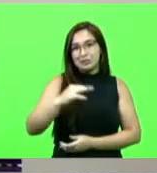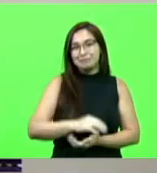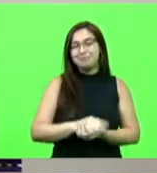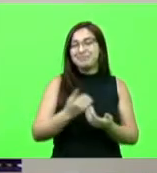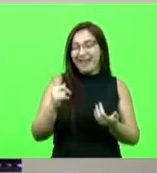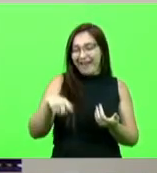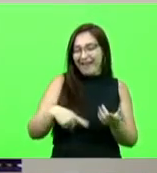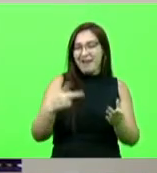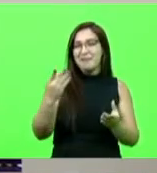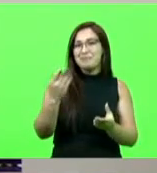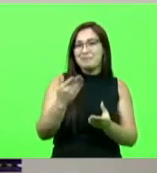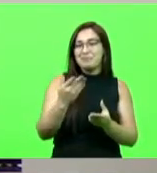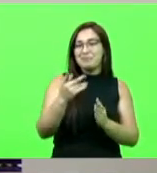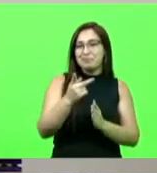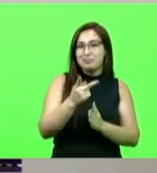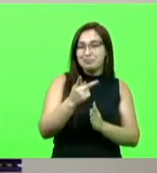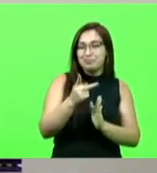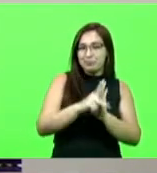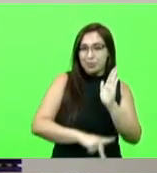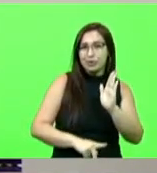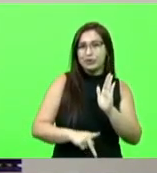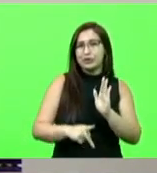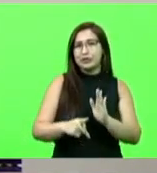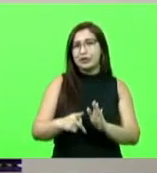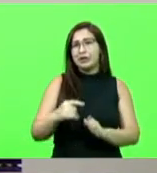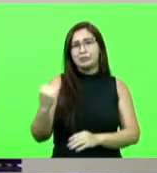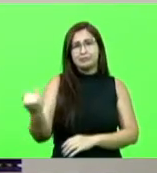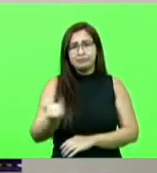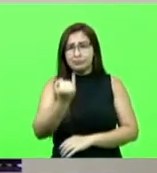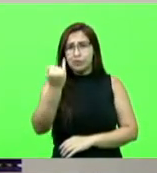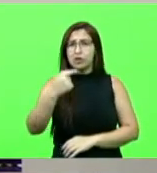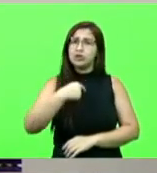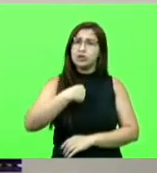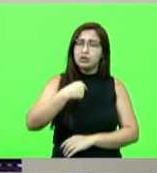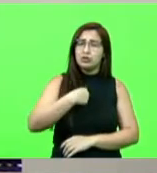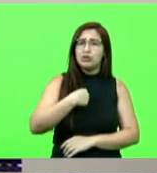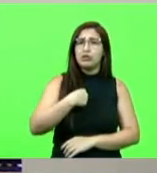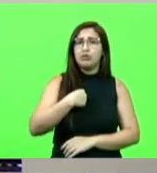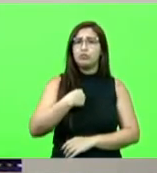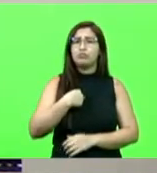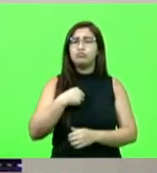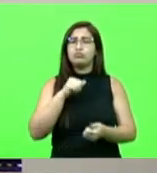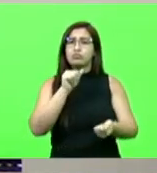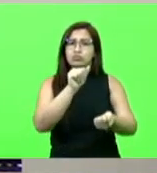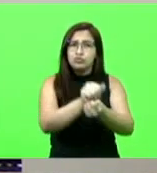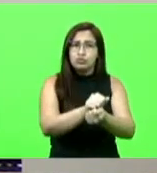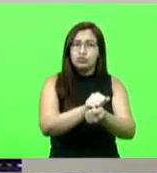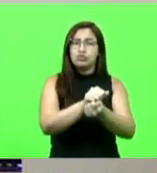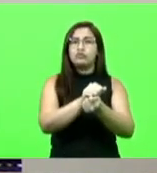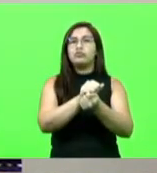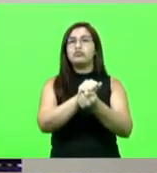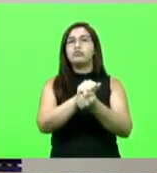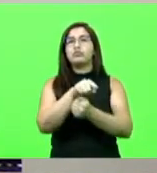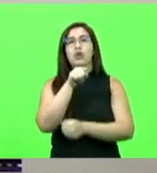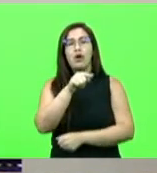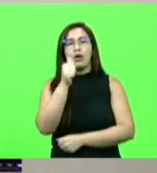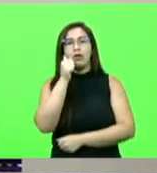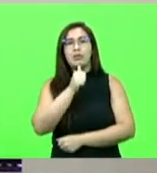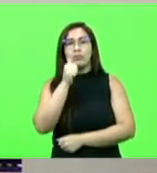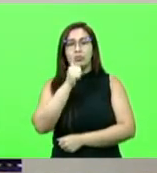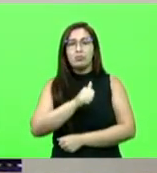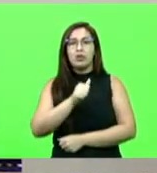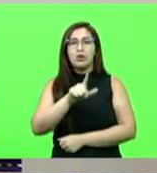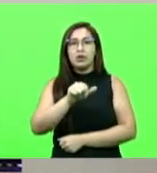projeto bem marcante para mim, que acompanhei, e através da doutora Larissa